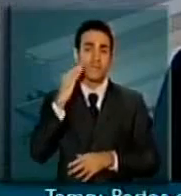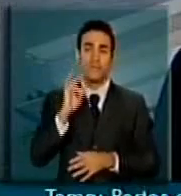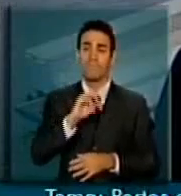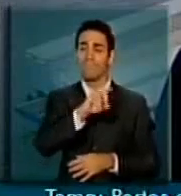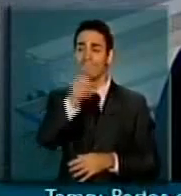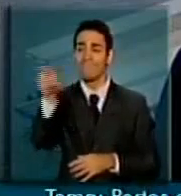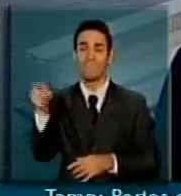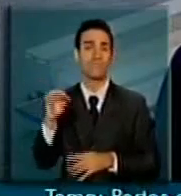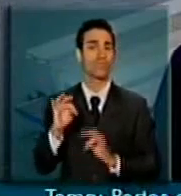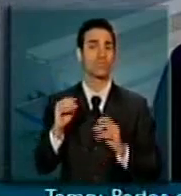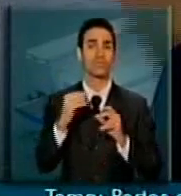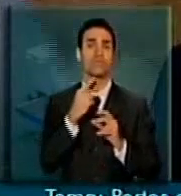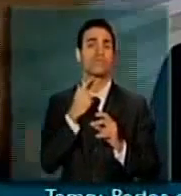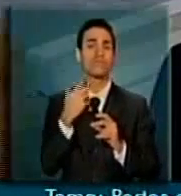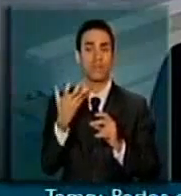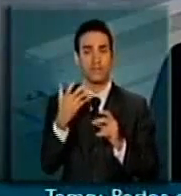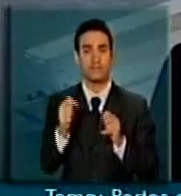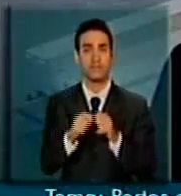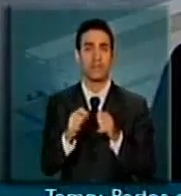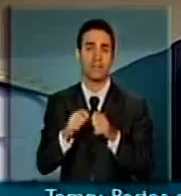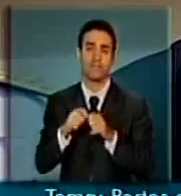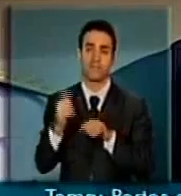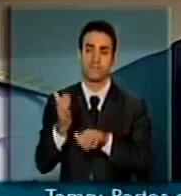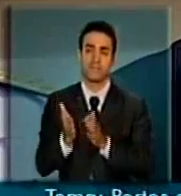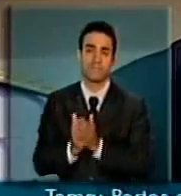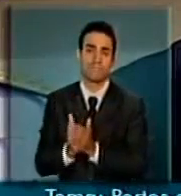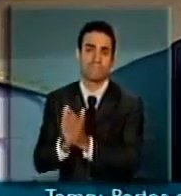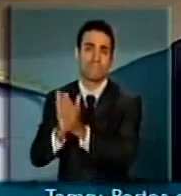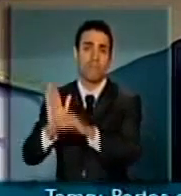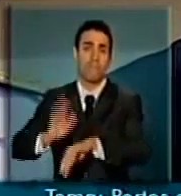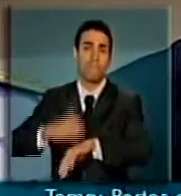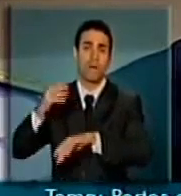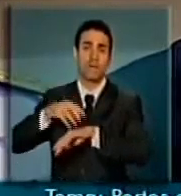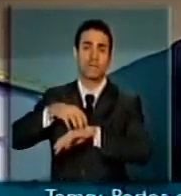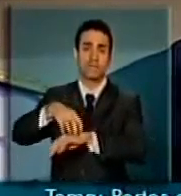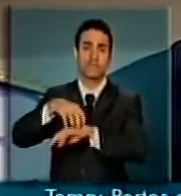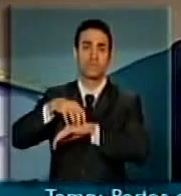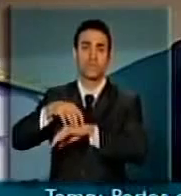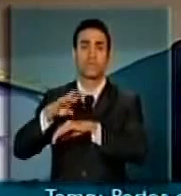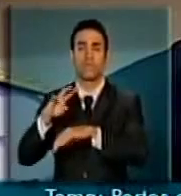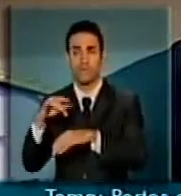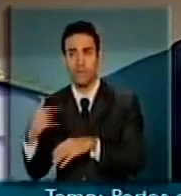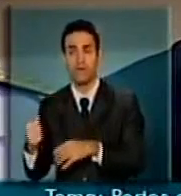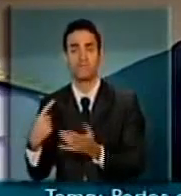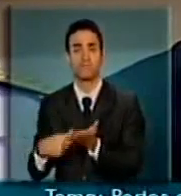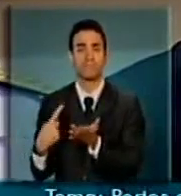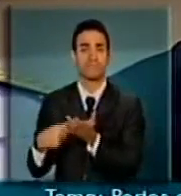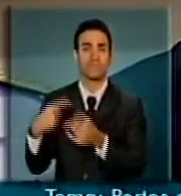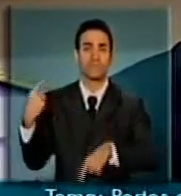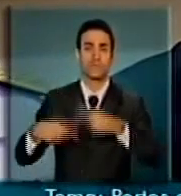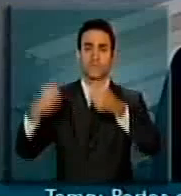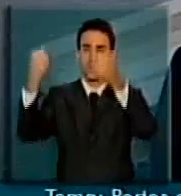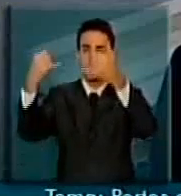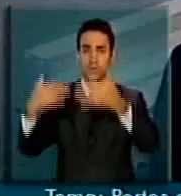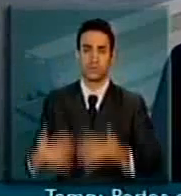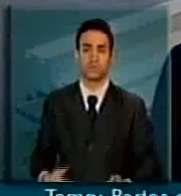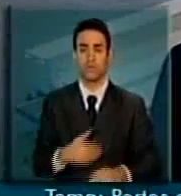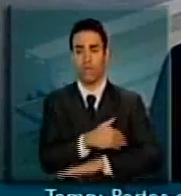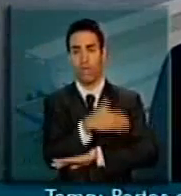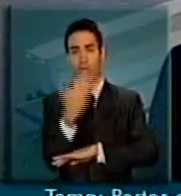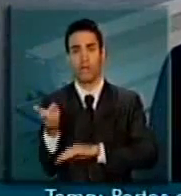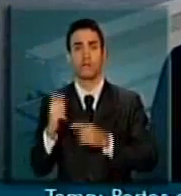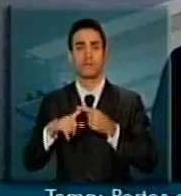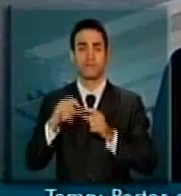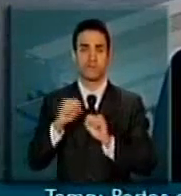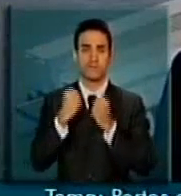categoria prestadora de serviços essenciais para o nosso país e que vamos discorrer ao longo do dia. Lembro que o resultado